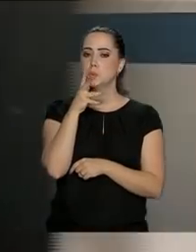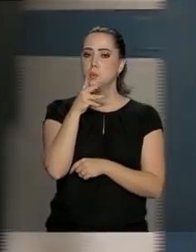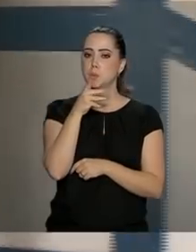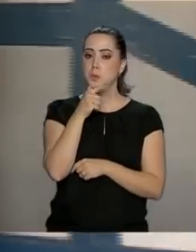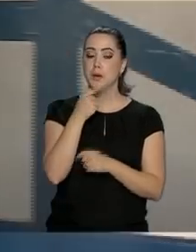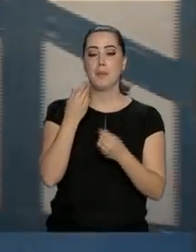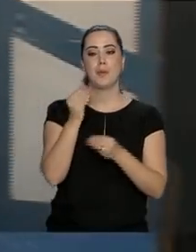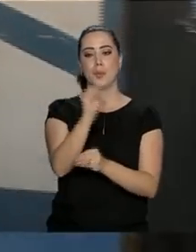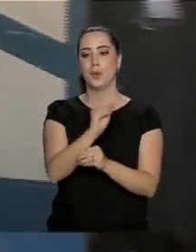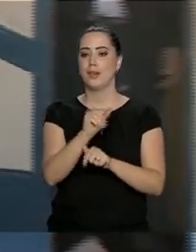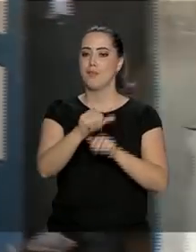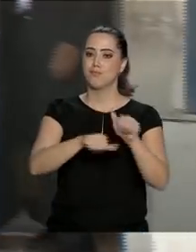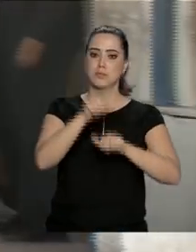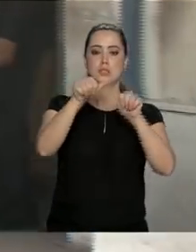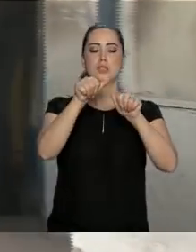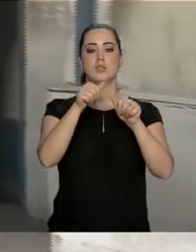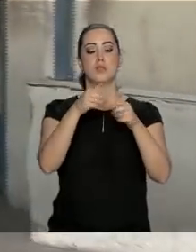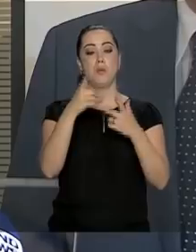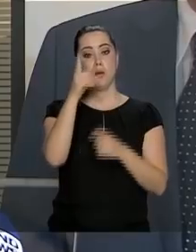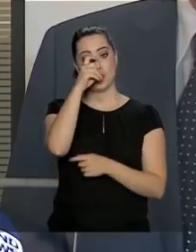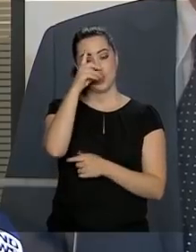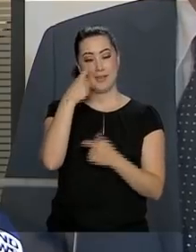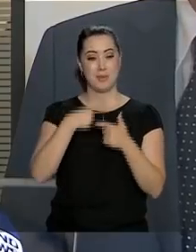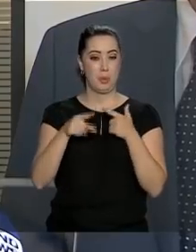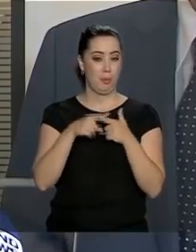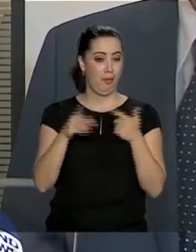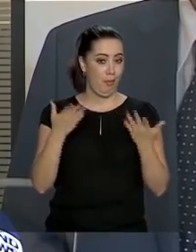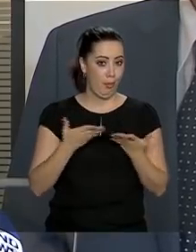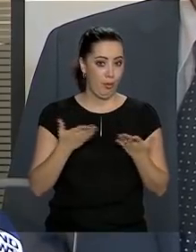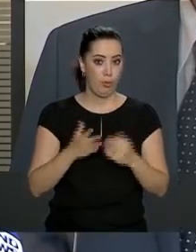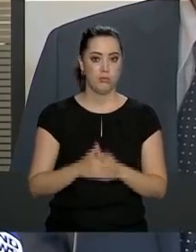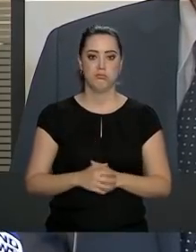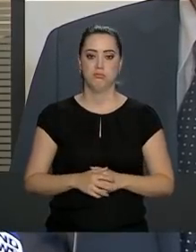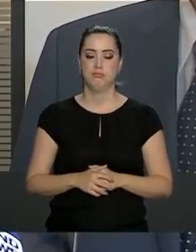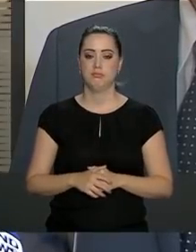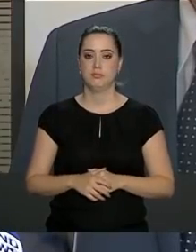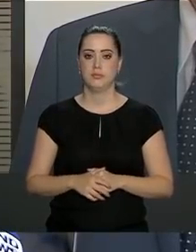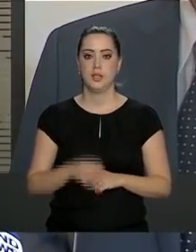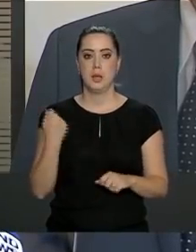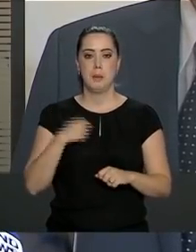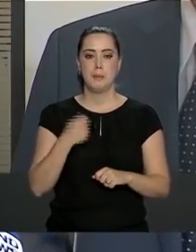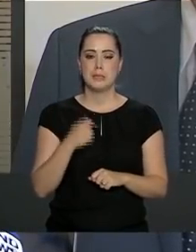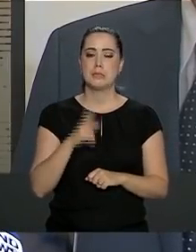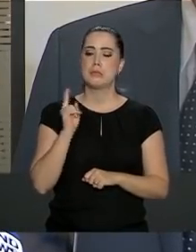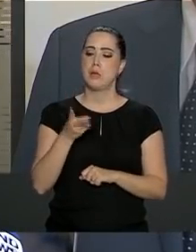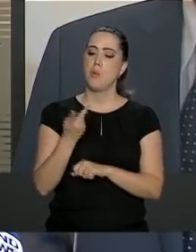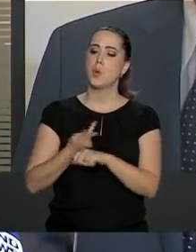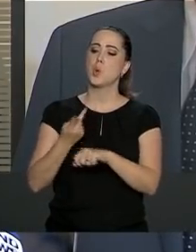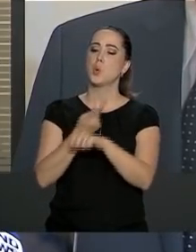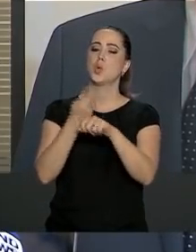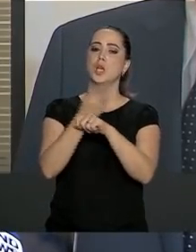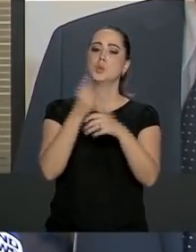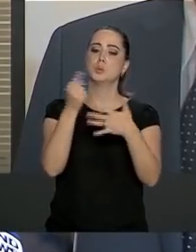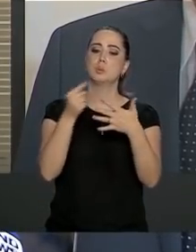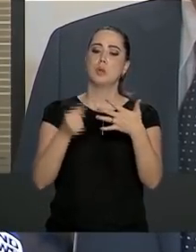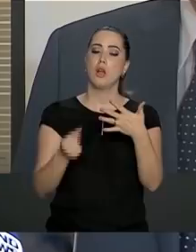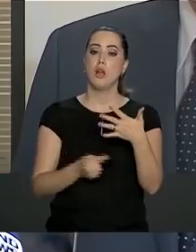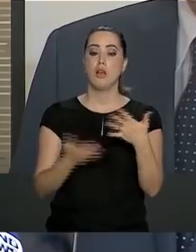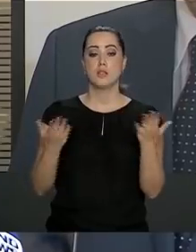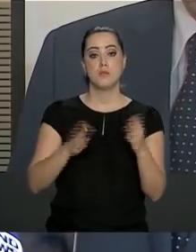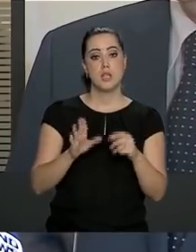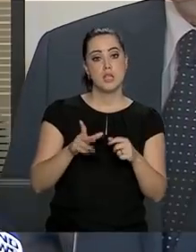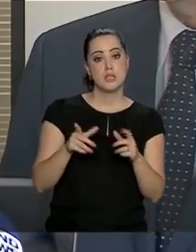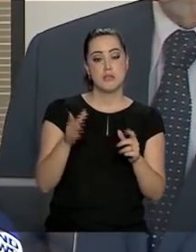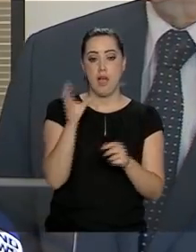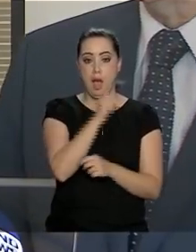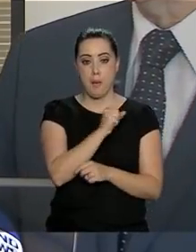hospitais que enfrentam uma grave crise. A gente vai trabalhar perseguindo uma série de indicadores, alguns são de curto,